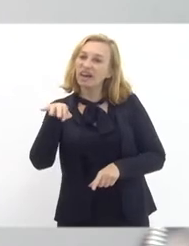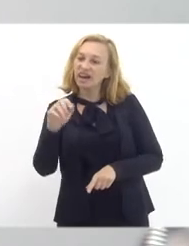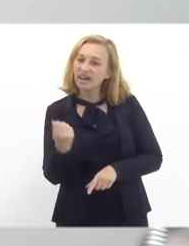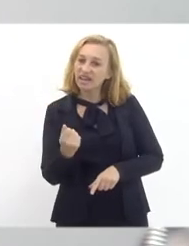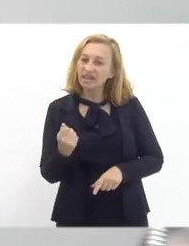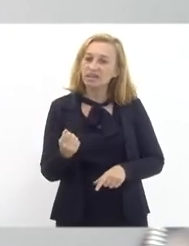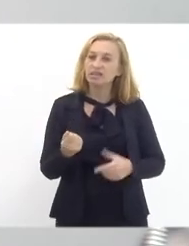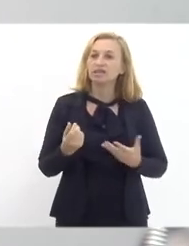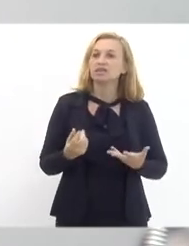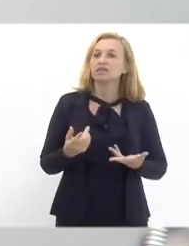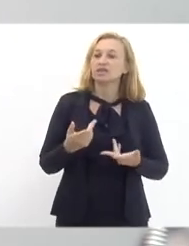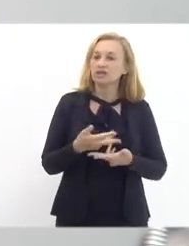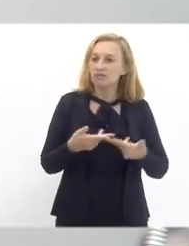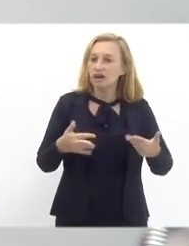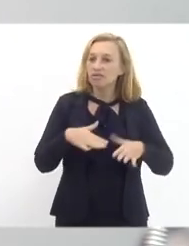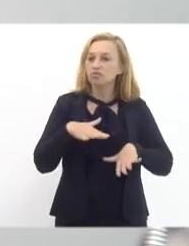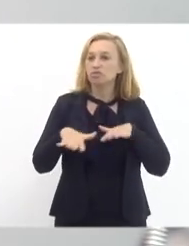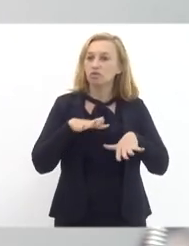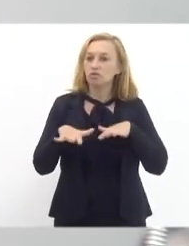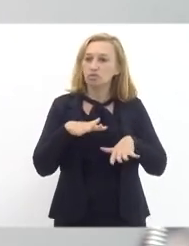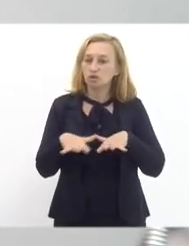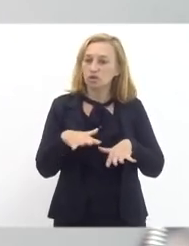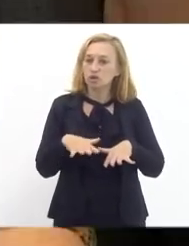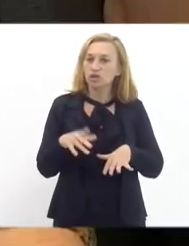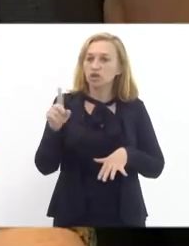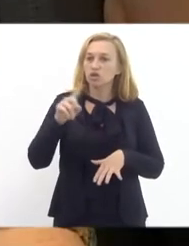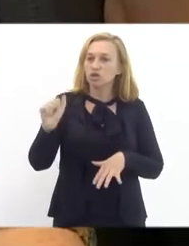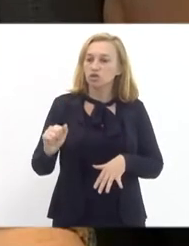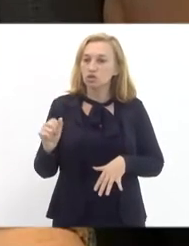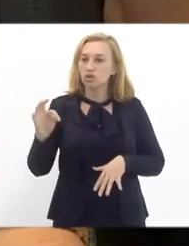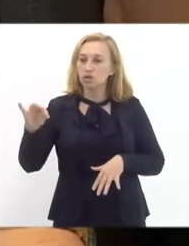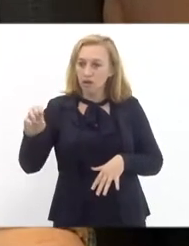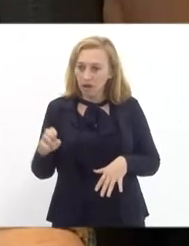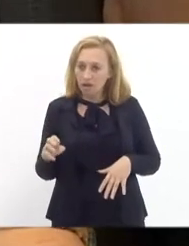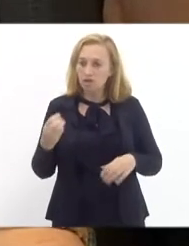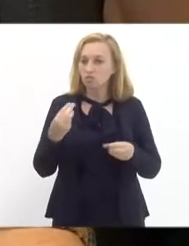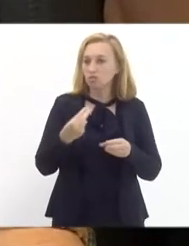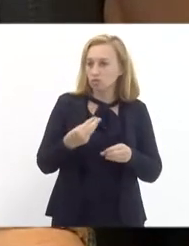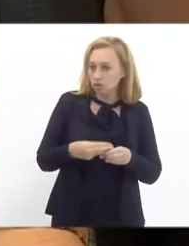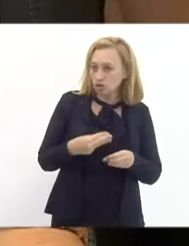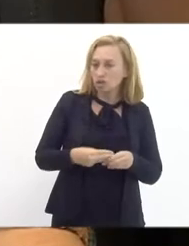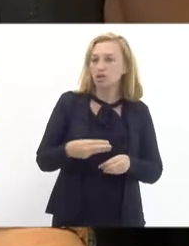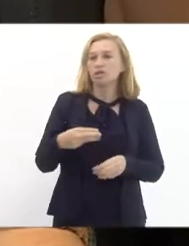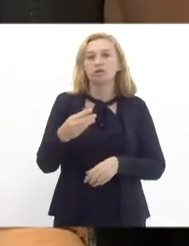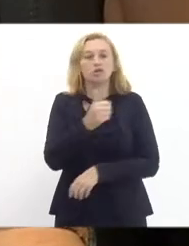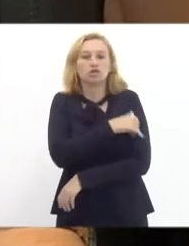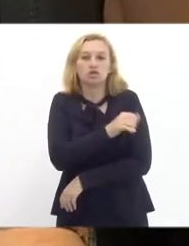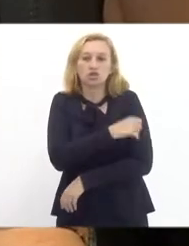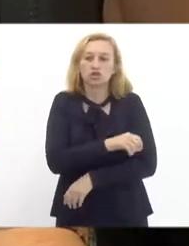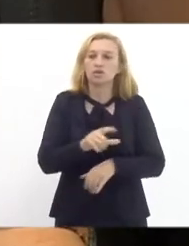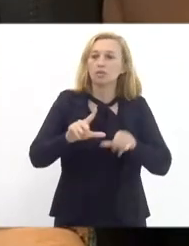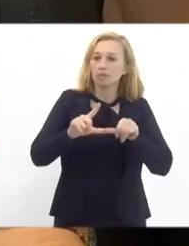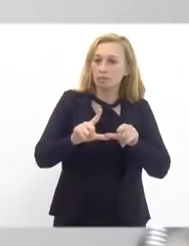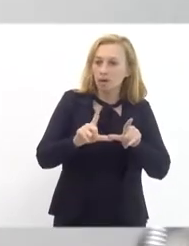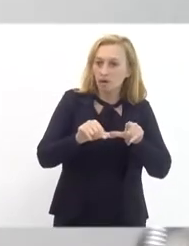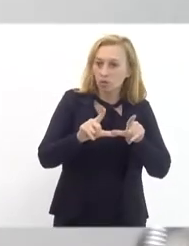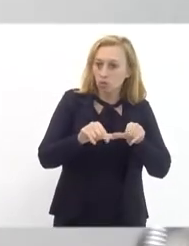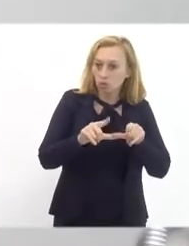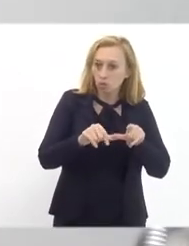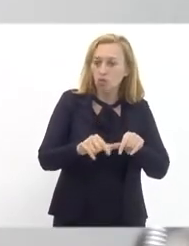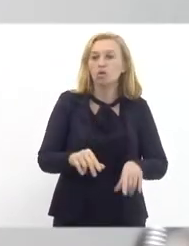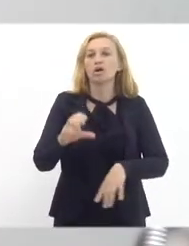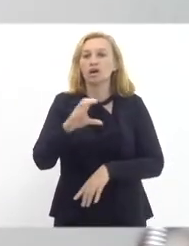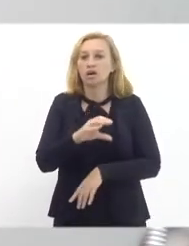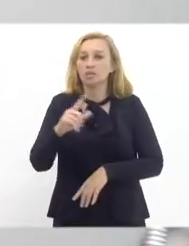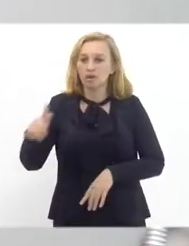que trazem muito desenvolvimento, a ponto da Zona Oeste no município do Rio de Janeiro, em especial Bangu, Campo Grande e Santa Cruz. Muitas pessoas acham